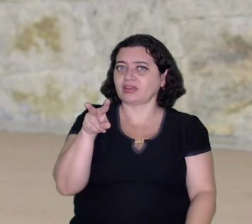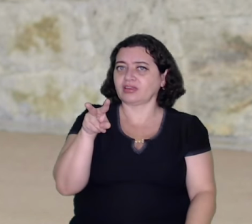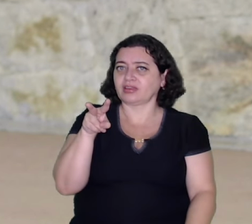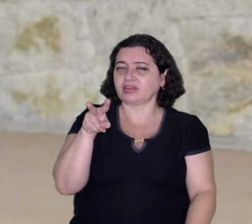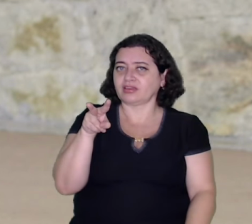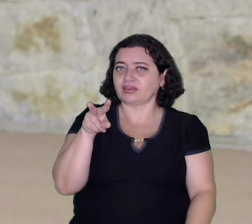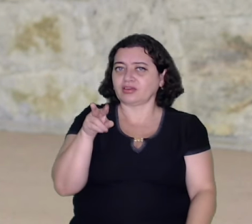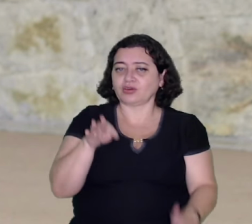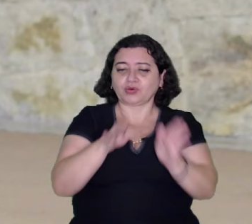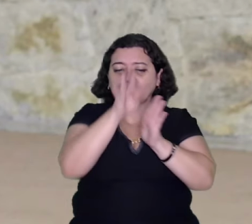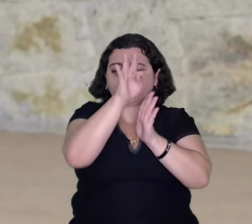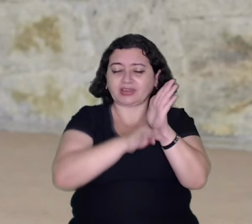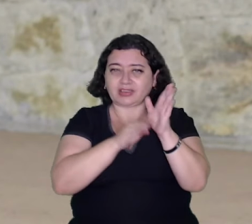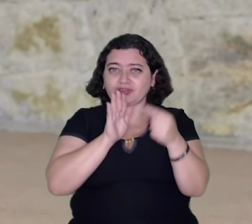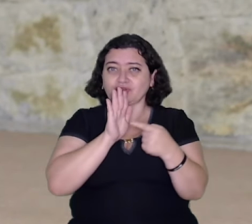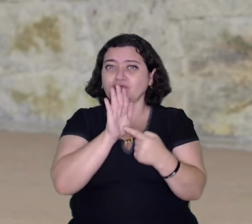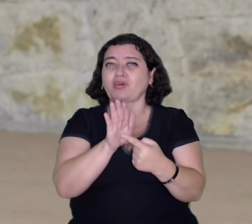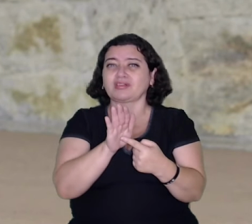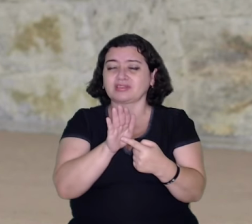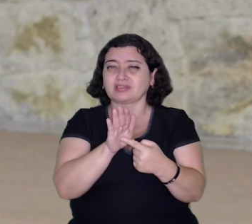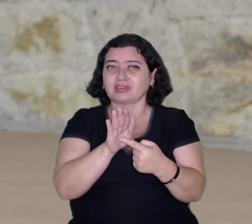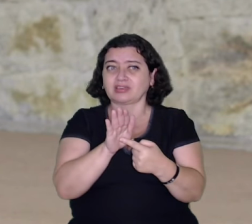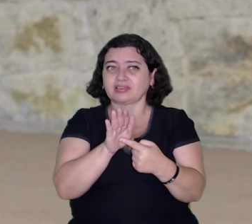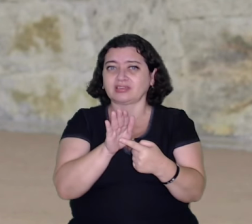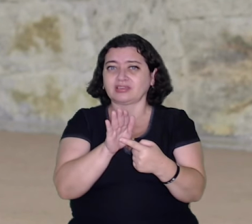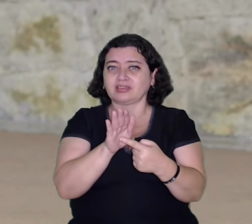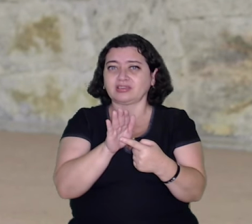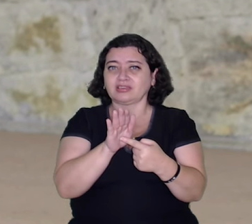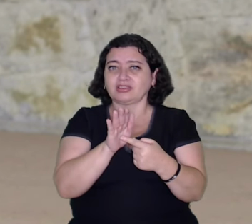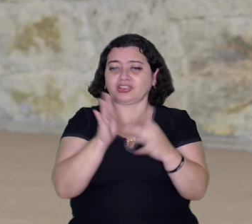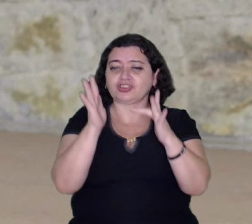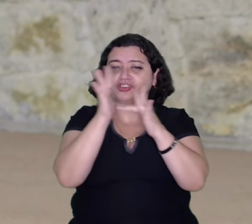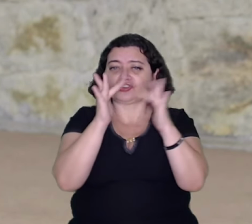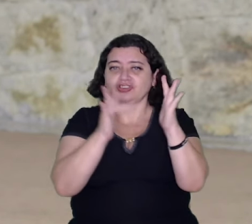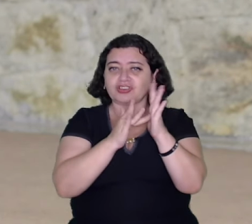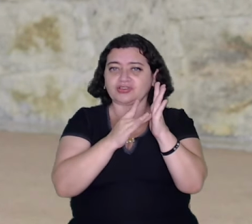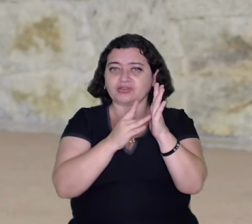Parece que o texto revela assim uma decepção.